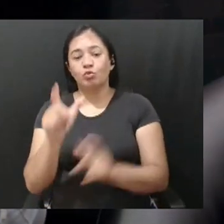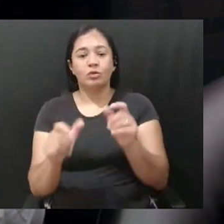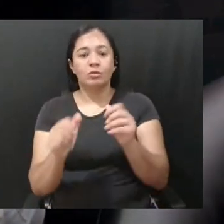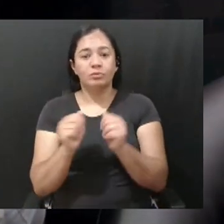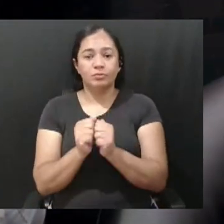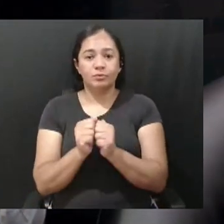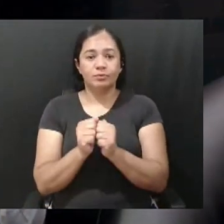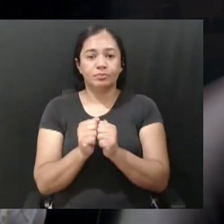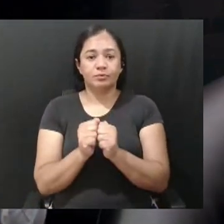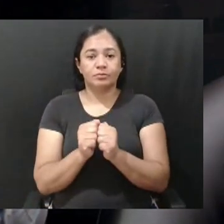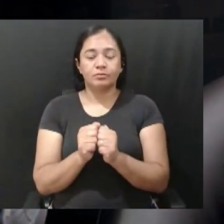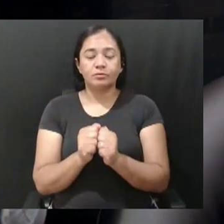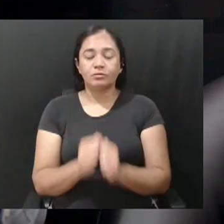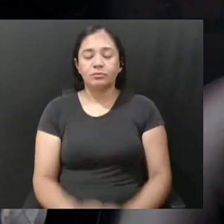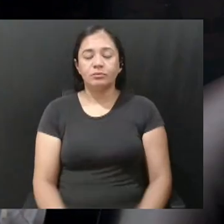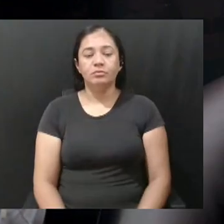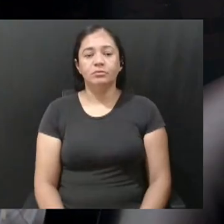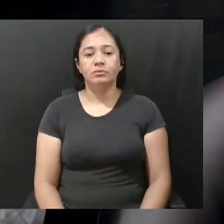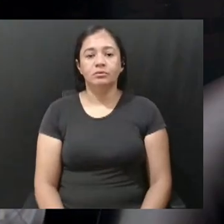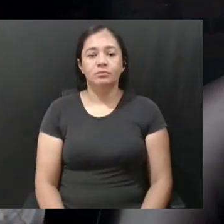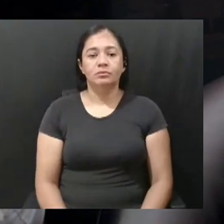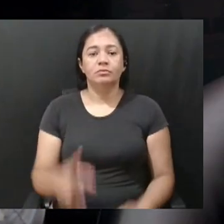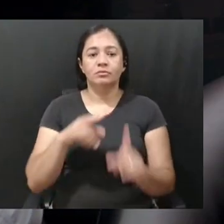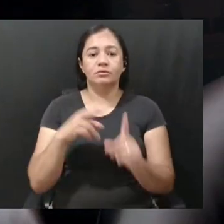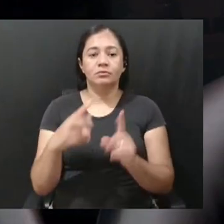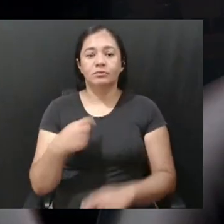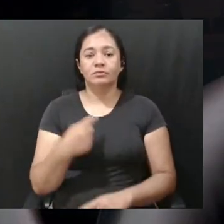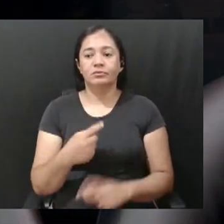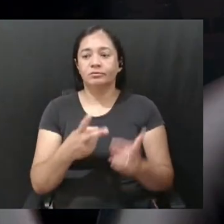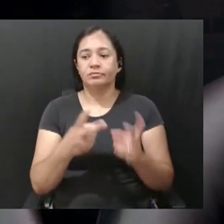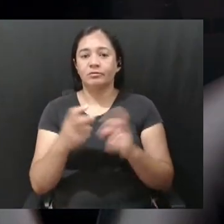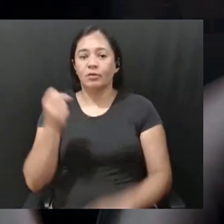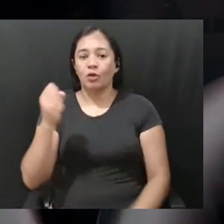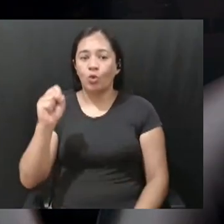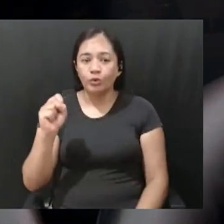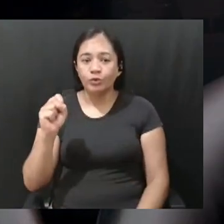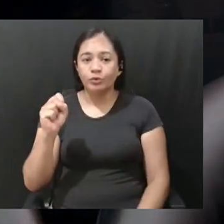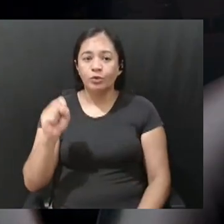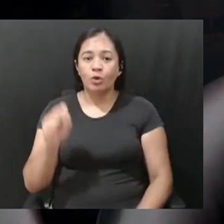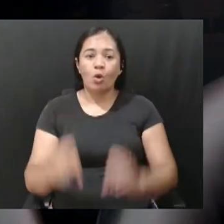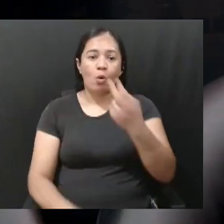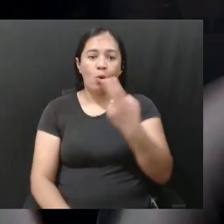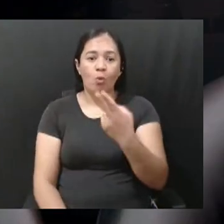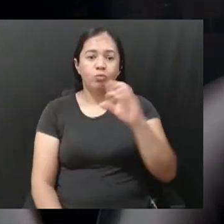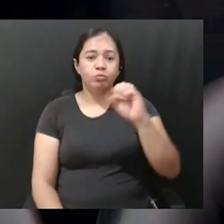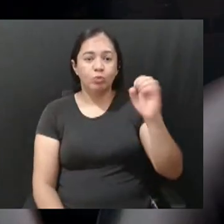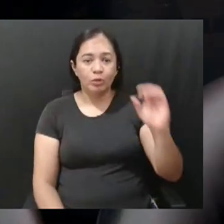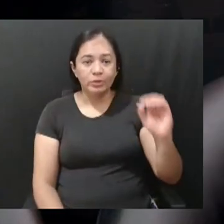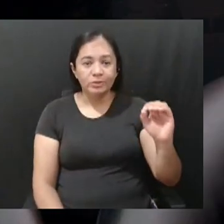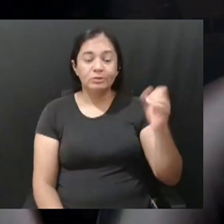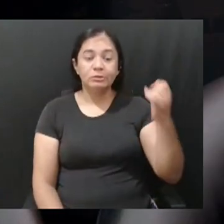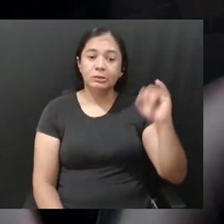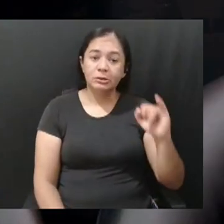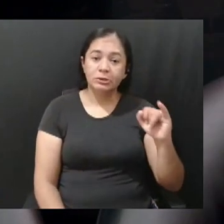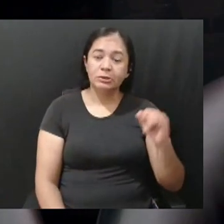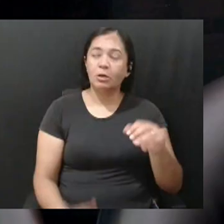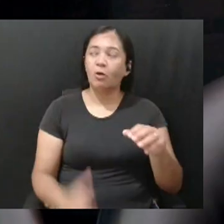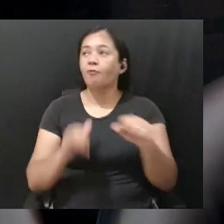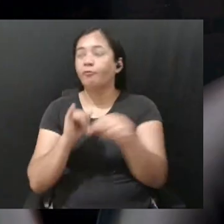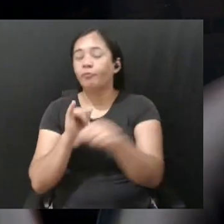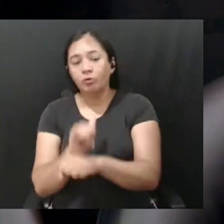visão ali do que a gente tá vendo no 880, né. Agora a outra questão, né, se eu não for, eu